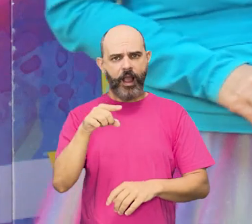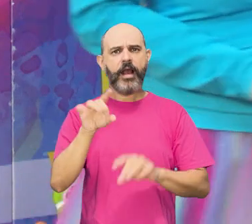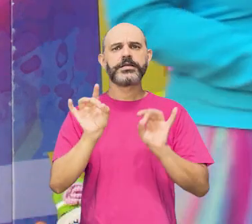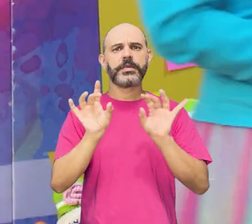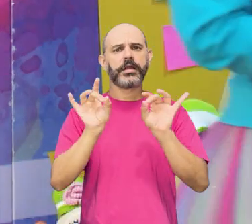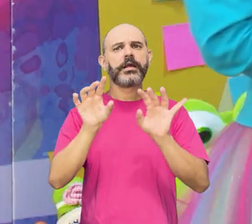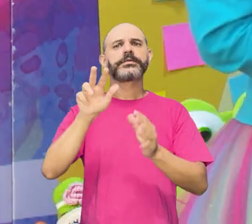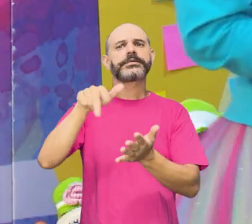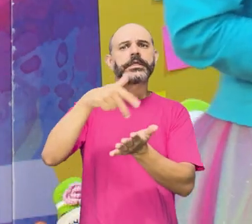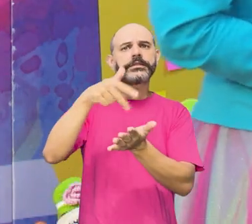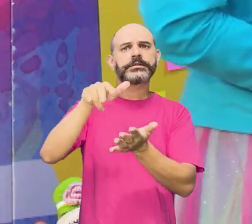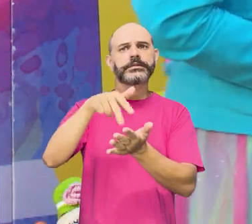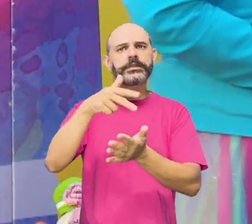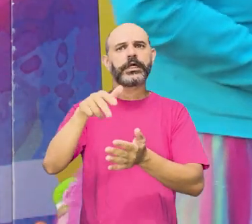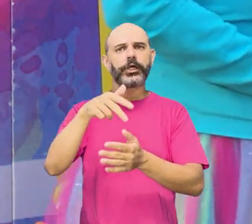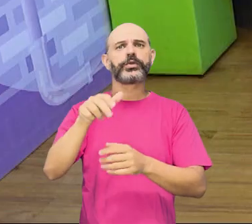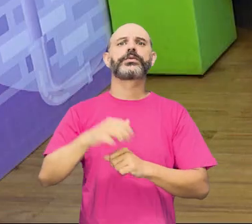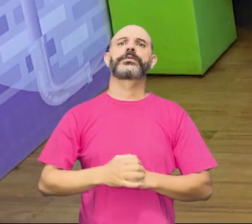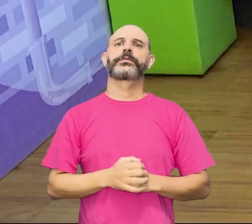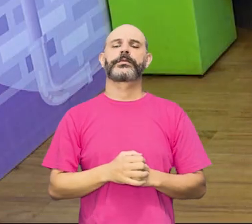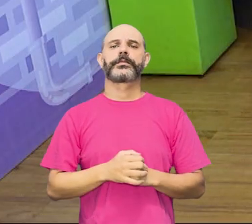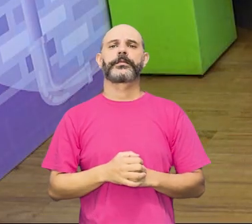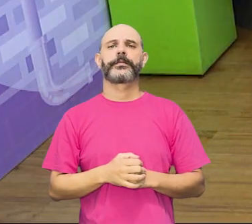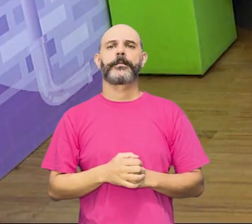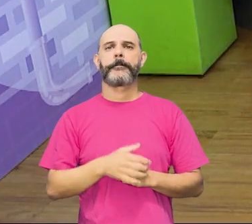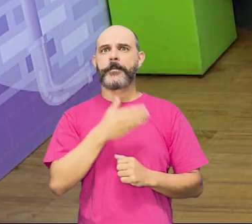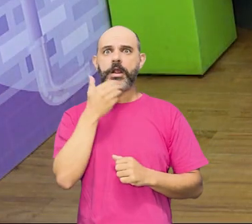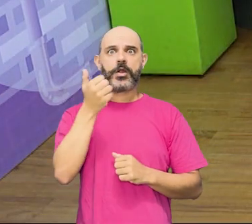mais dançante de todo o sistema solar.